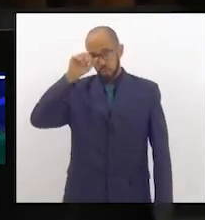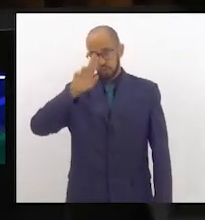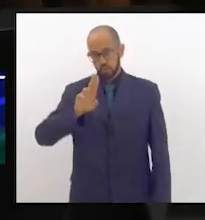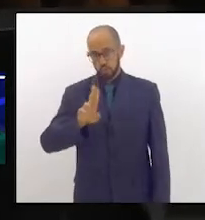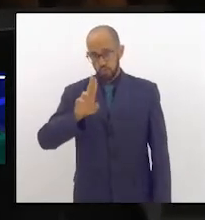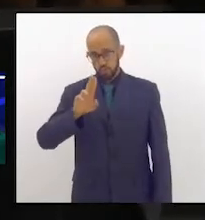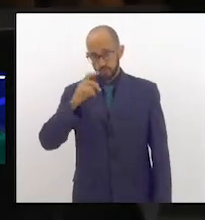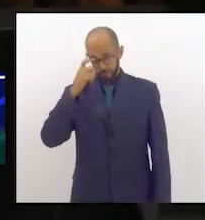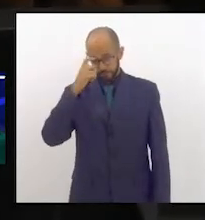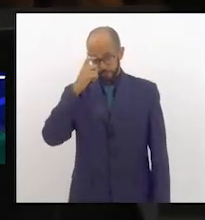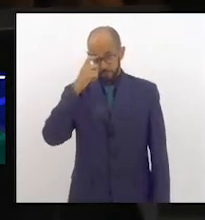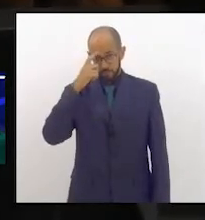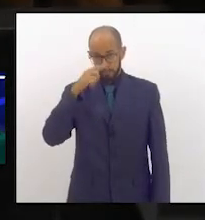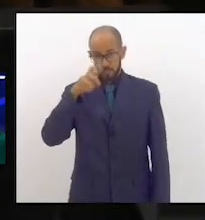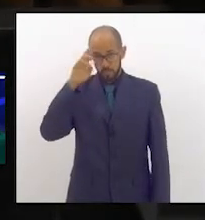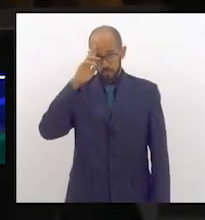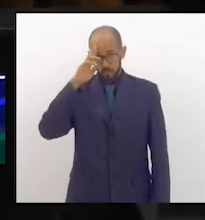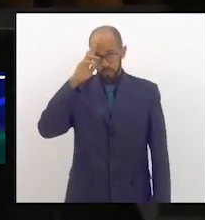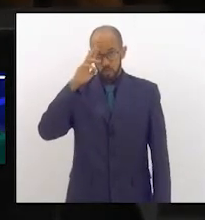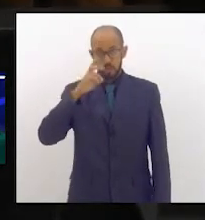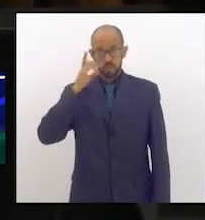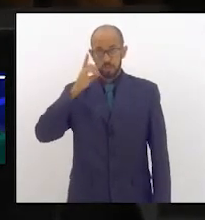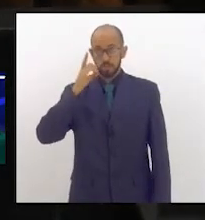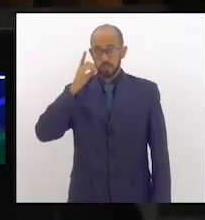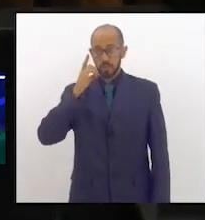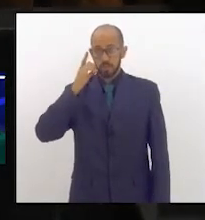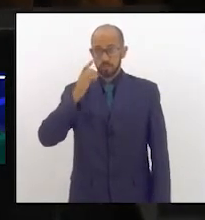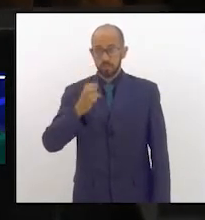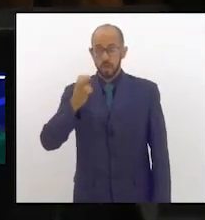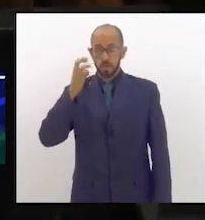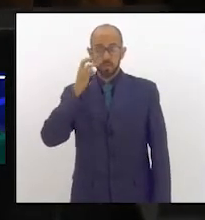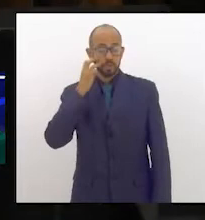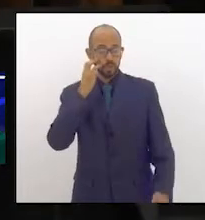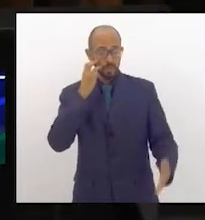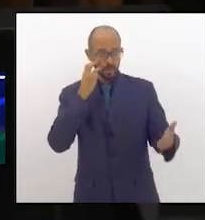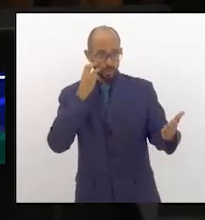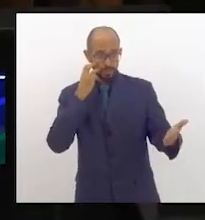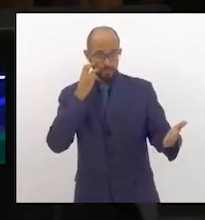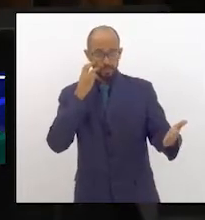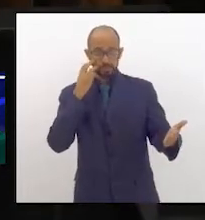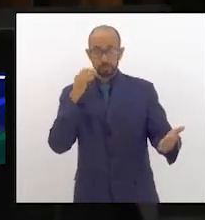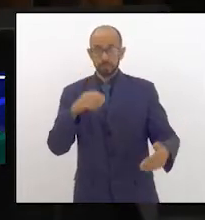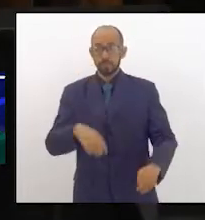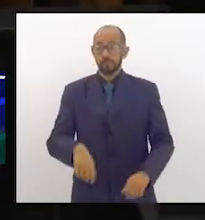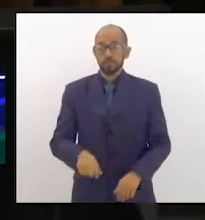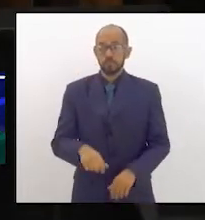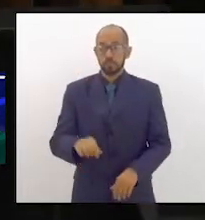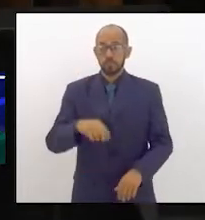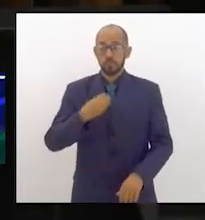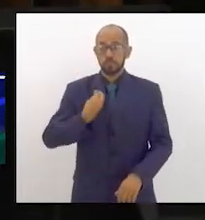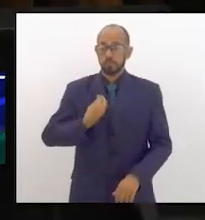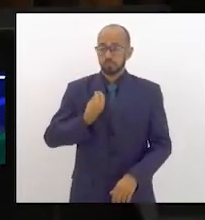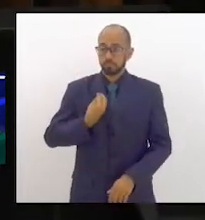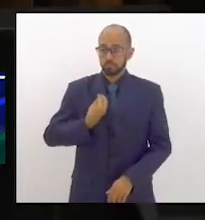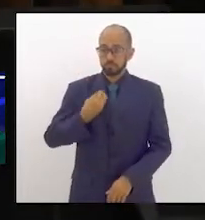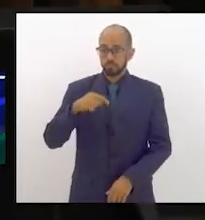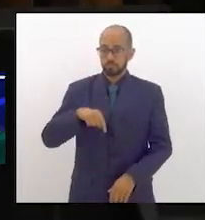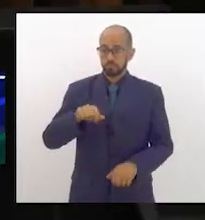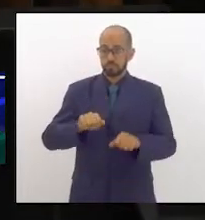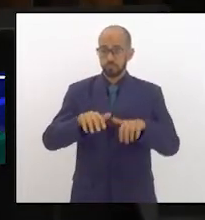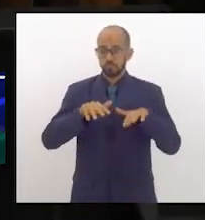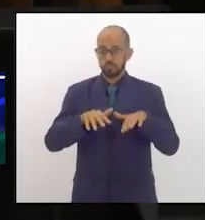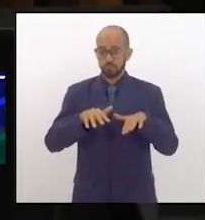Ju suor Deputado waldeck Carneiro presente aqui em